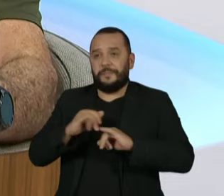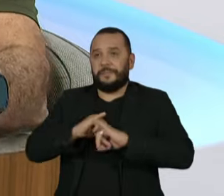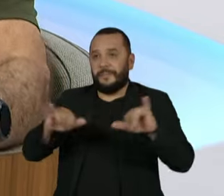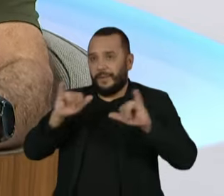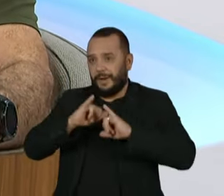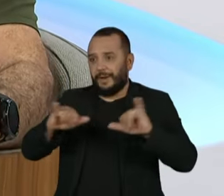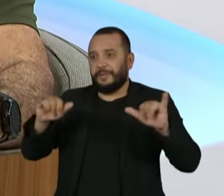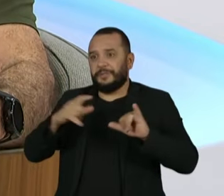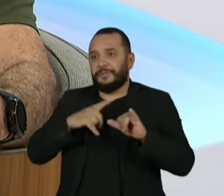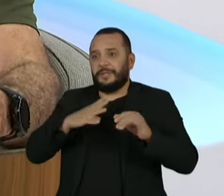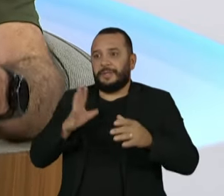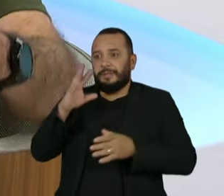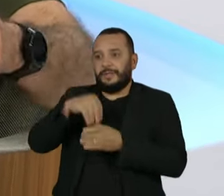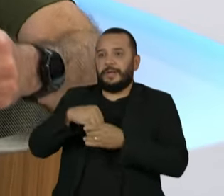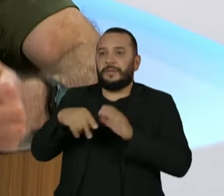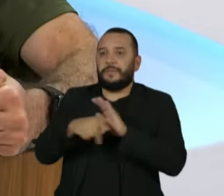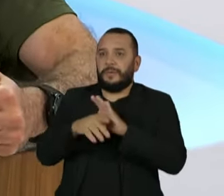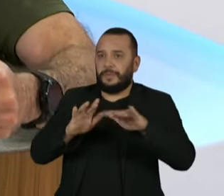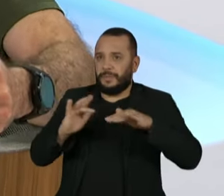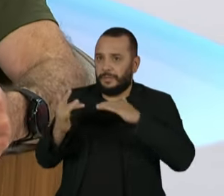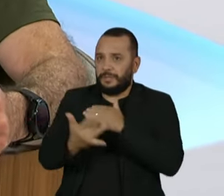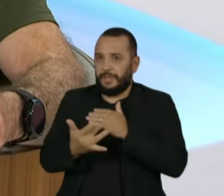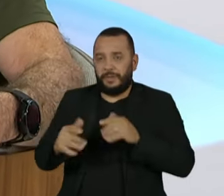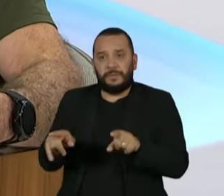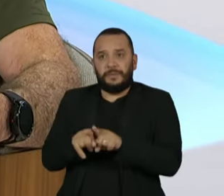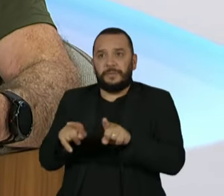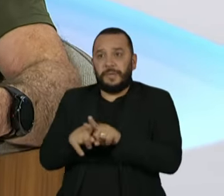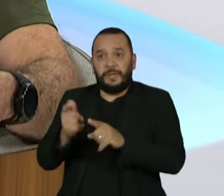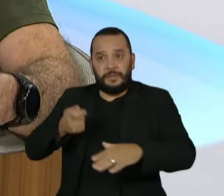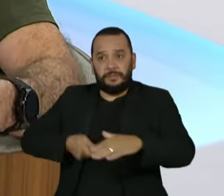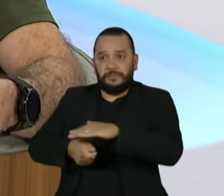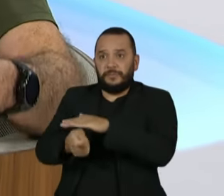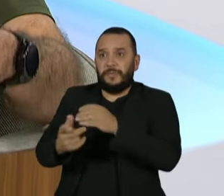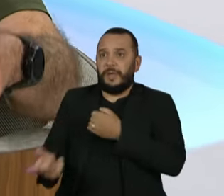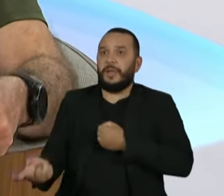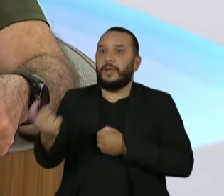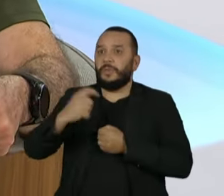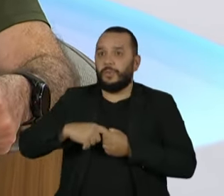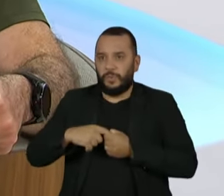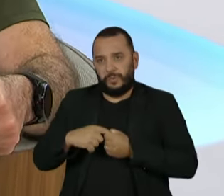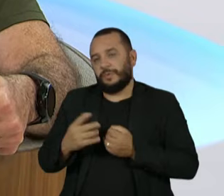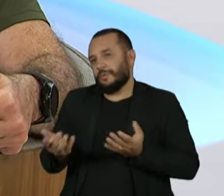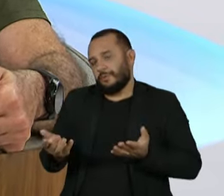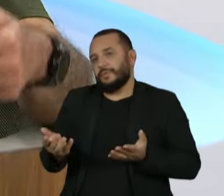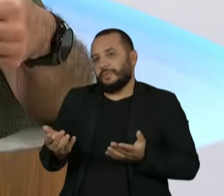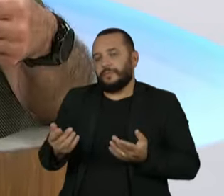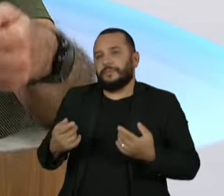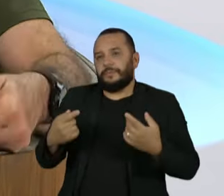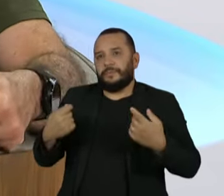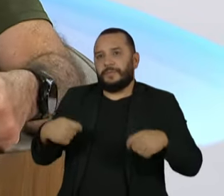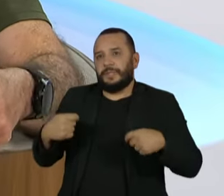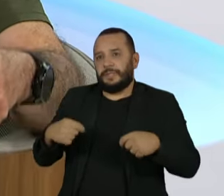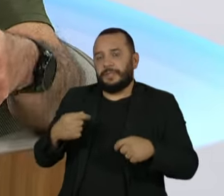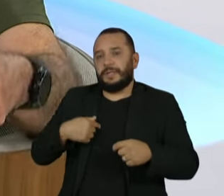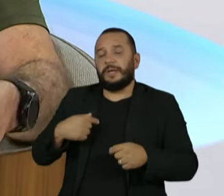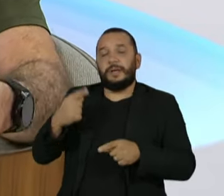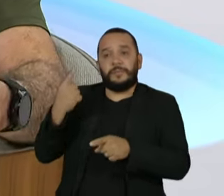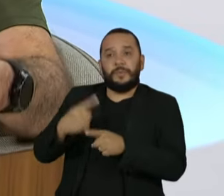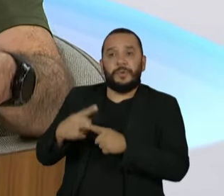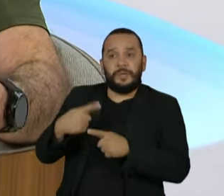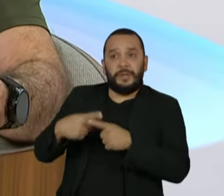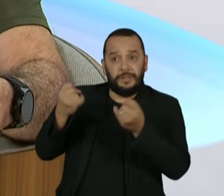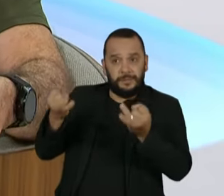investidos nas redes sociais e o retorno desse investimento deixou de justificar os recursos